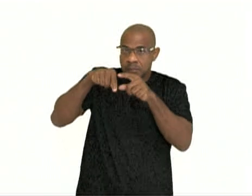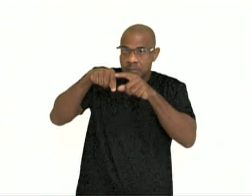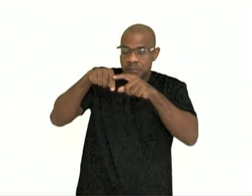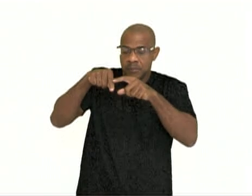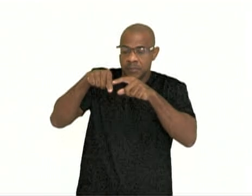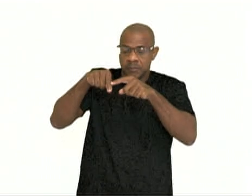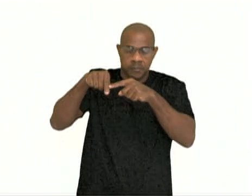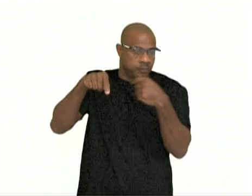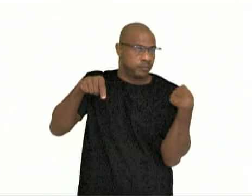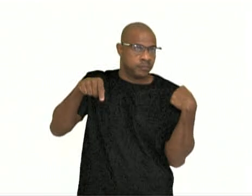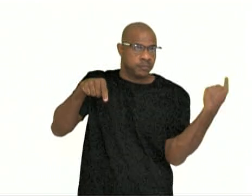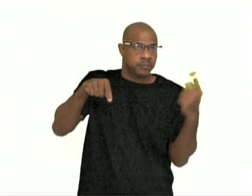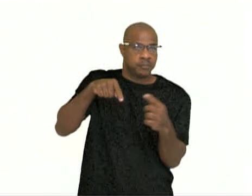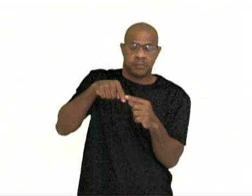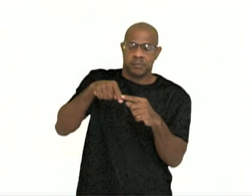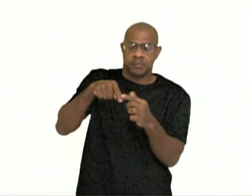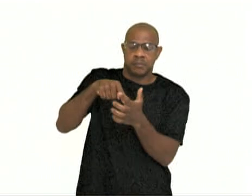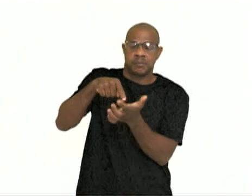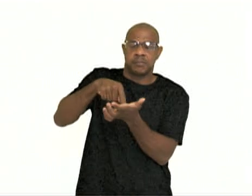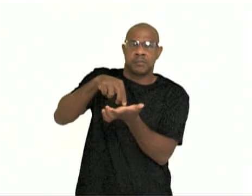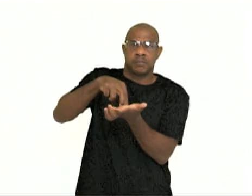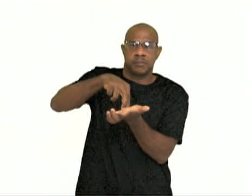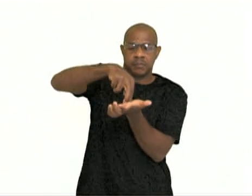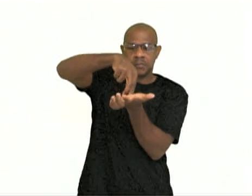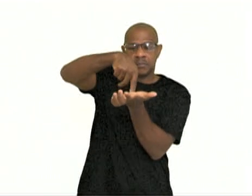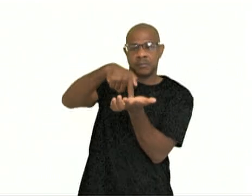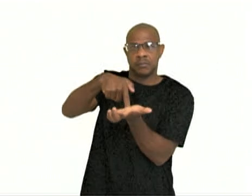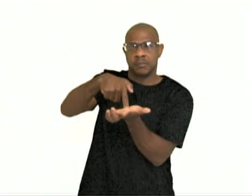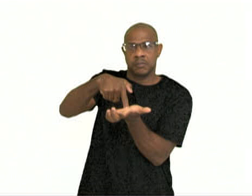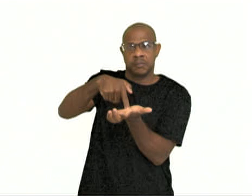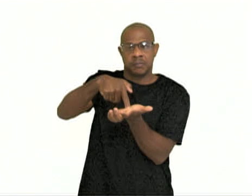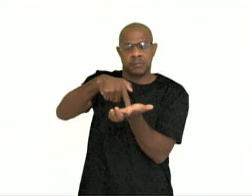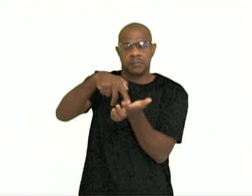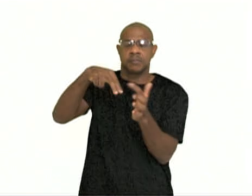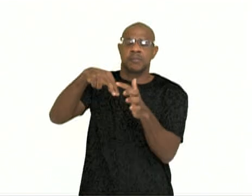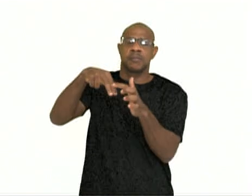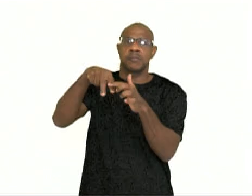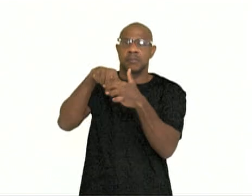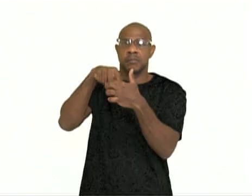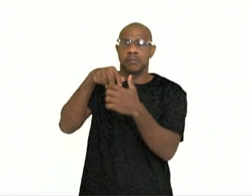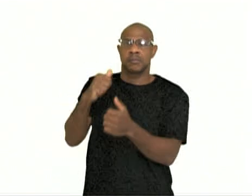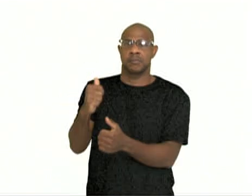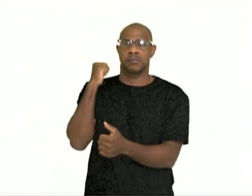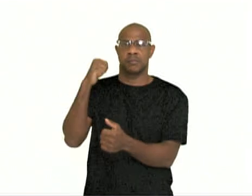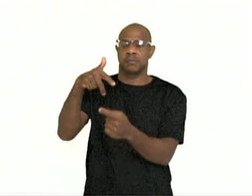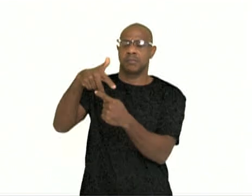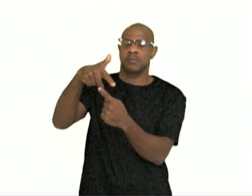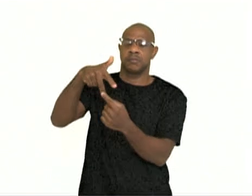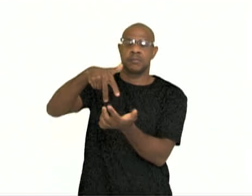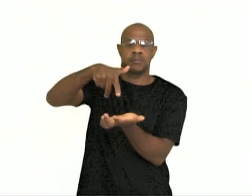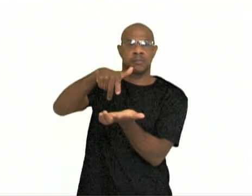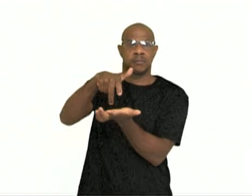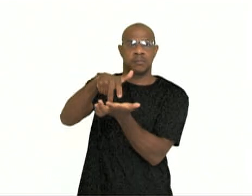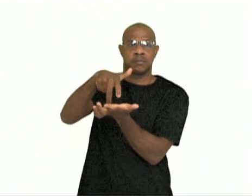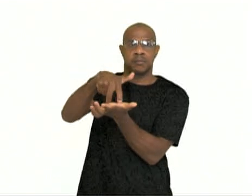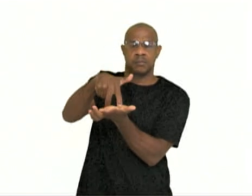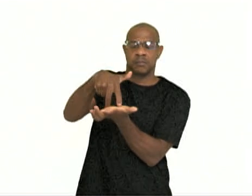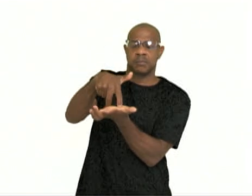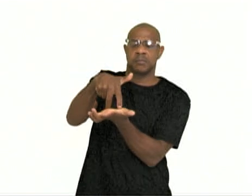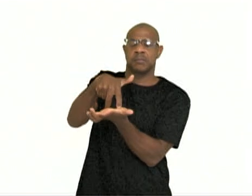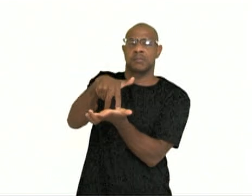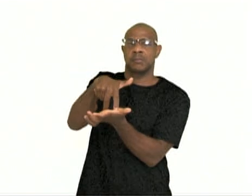dando um passo grande para trás. Os joelhos continuam semiflexionados, o